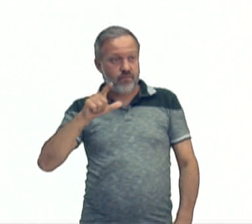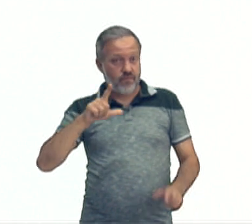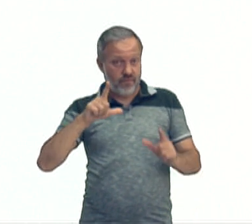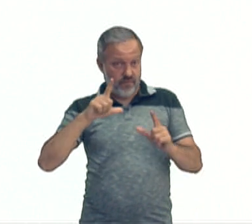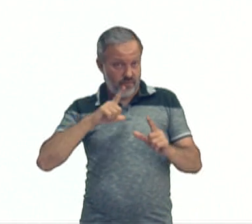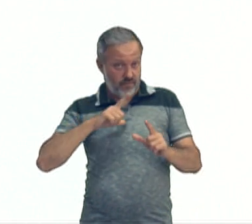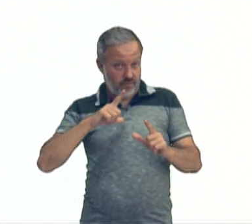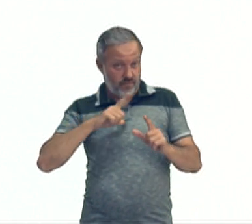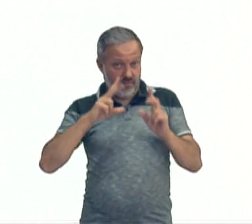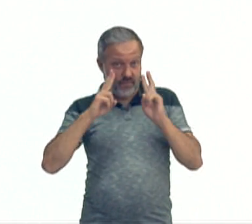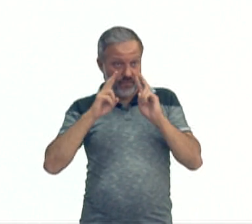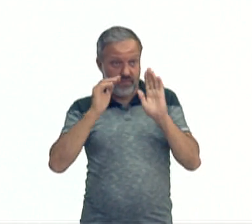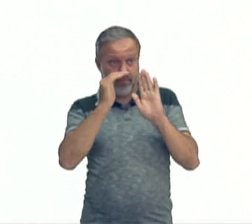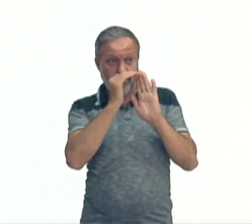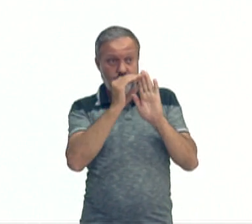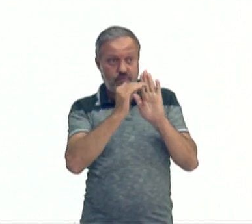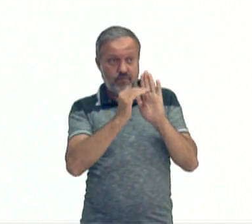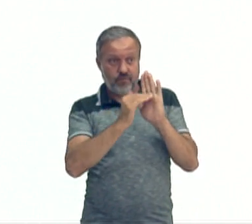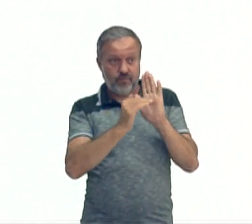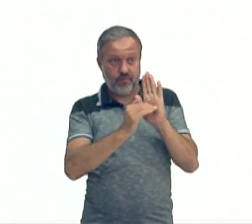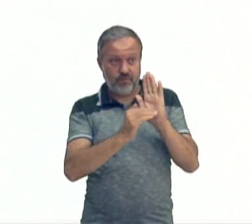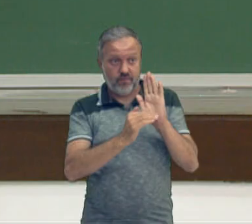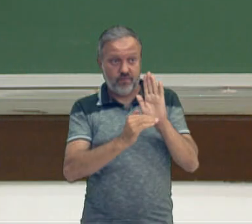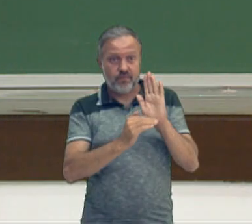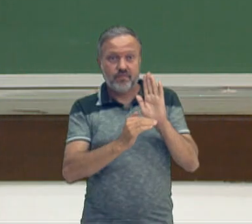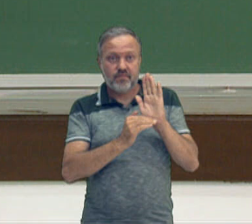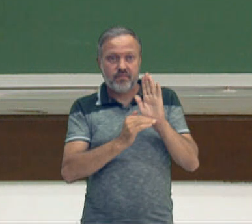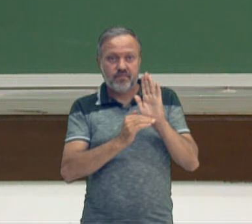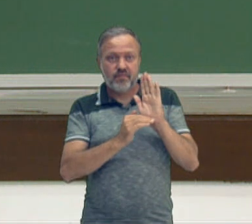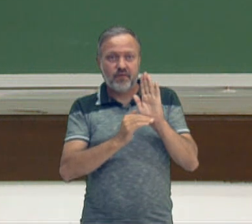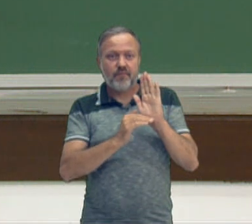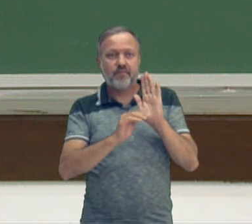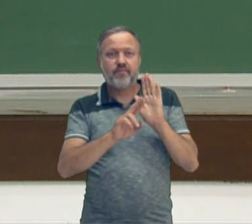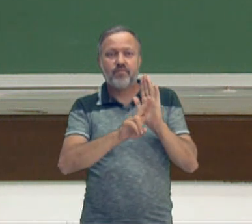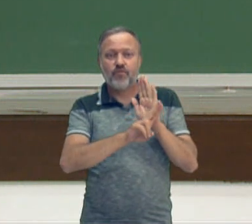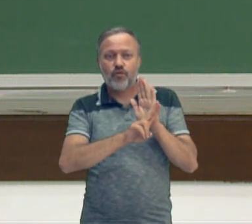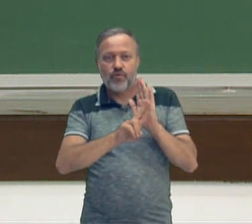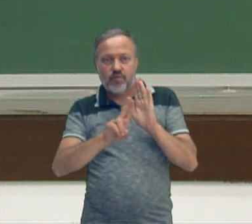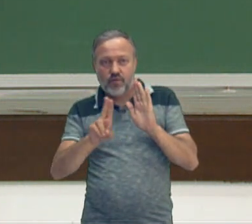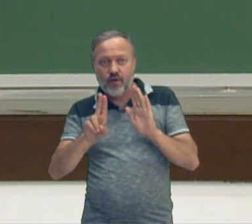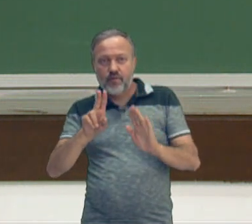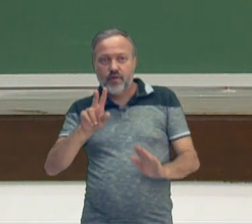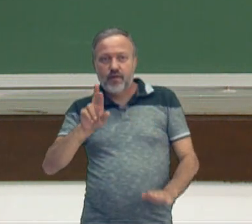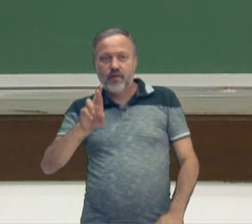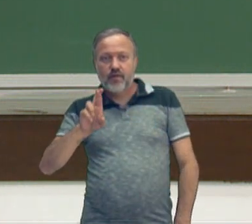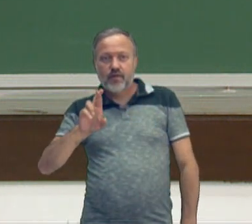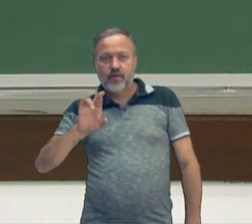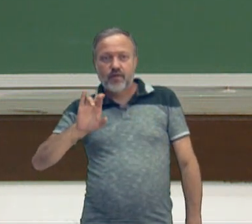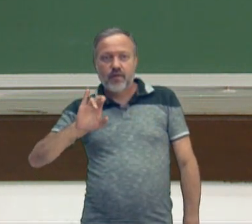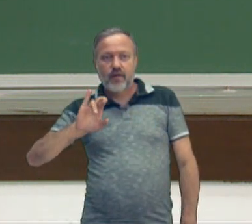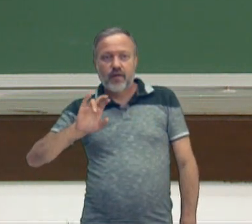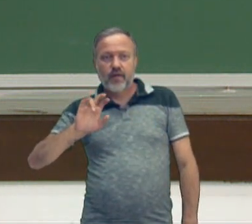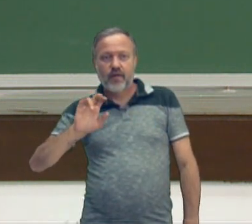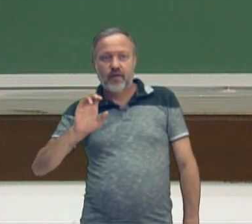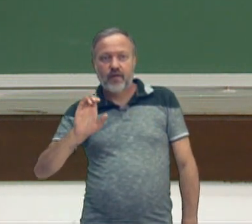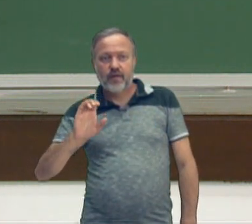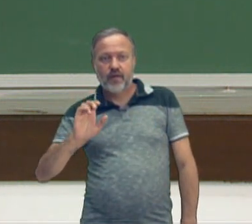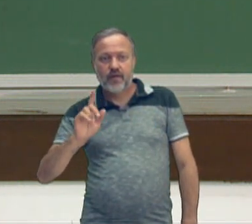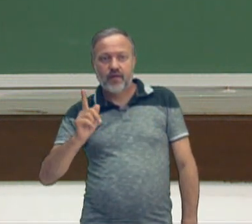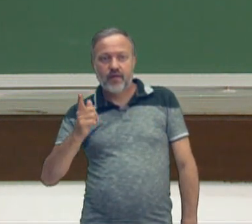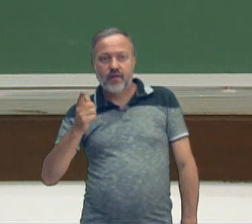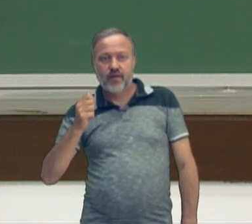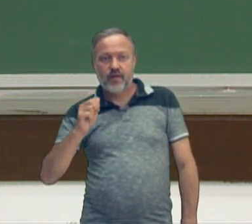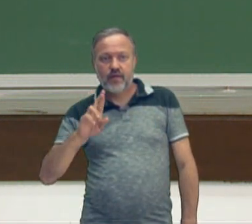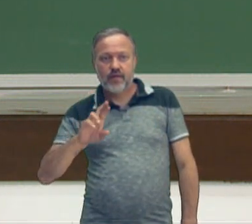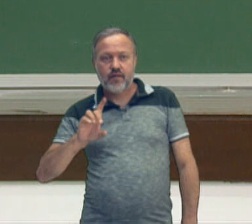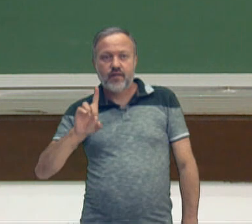movimentos migratórios, regionalização mundial. Meu nome é Richard, sou professor de geografia, e aí a gente começa então a nossa